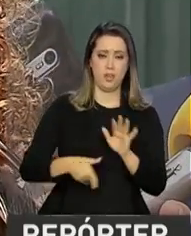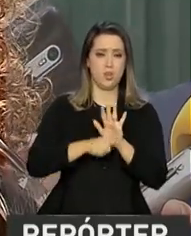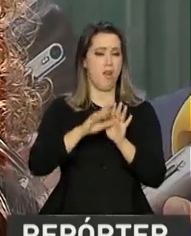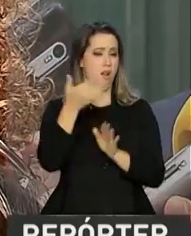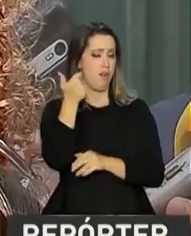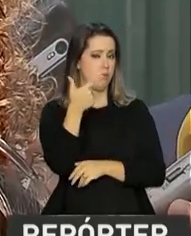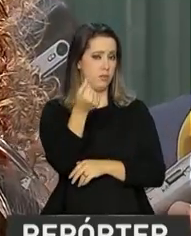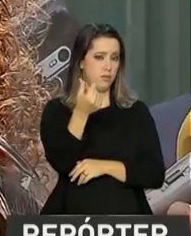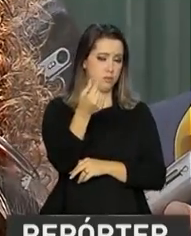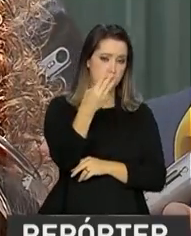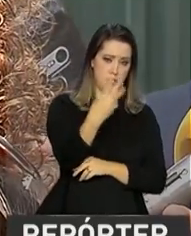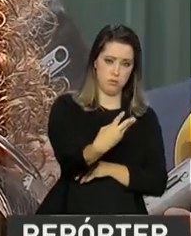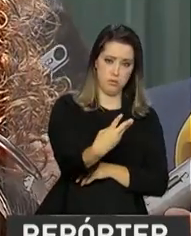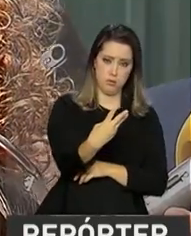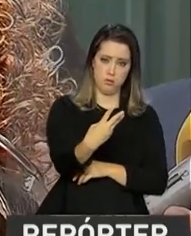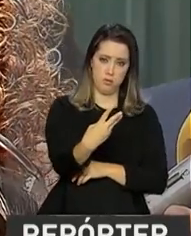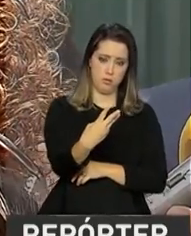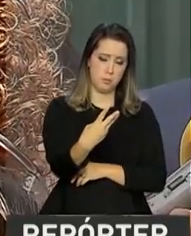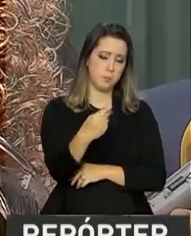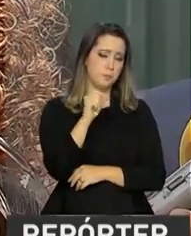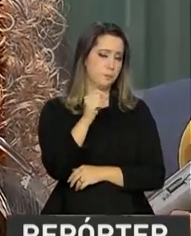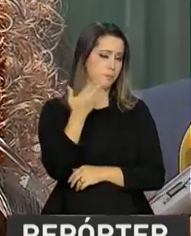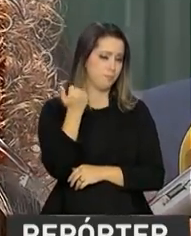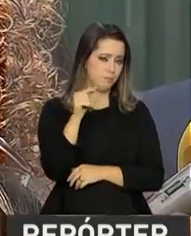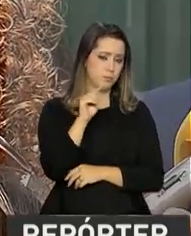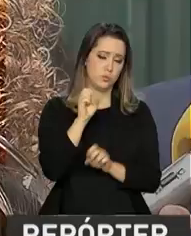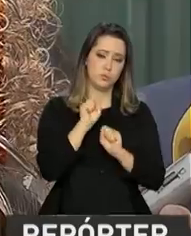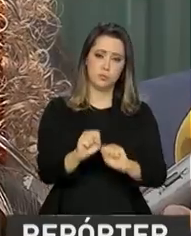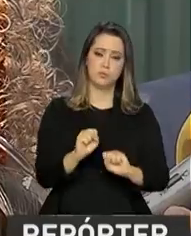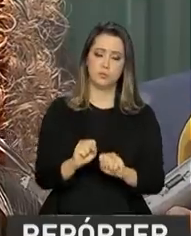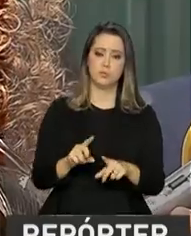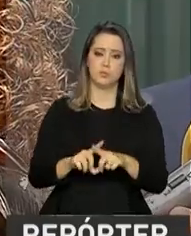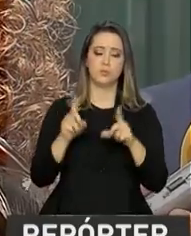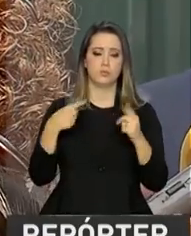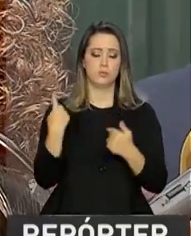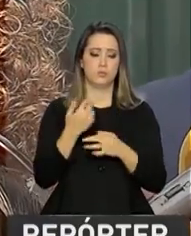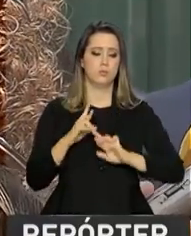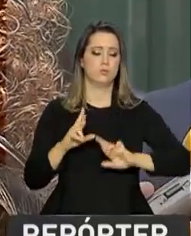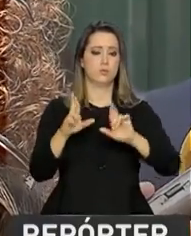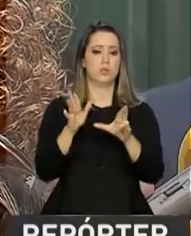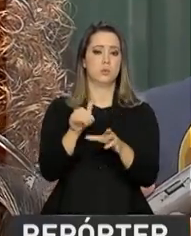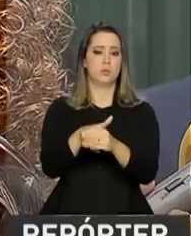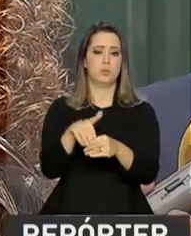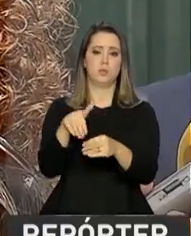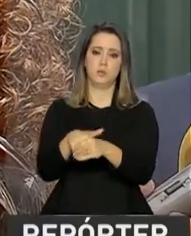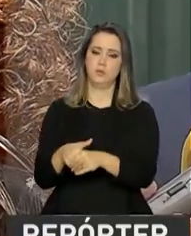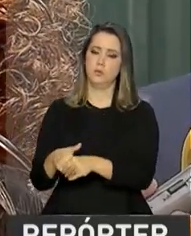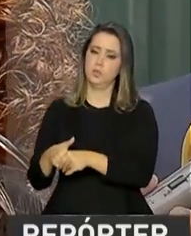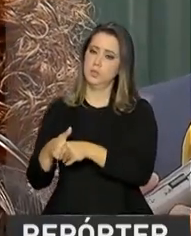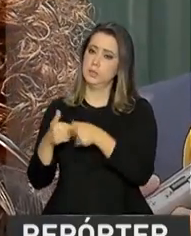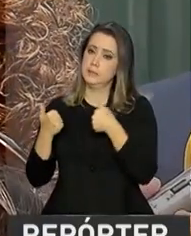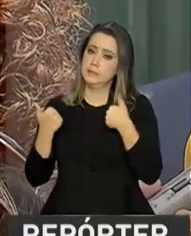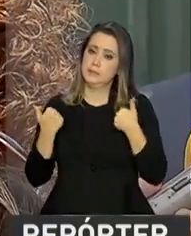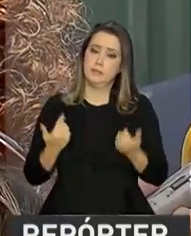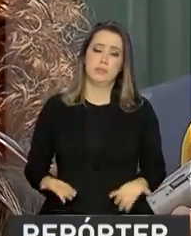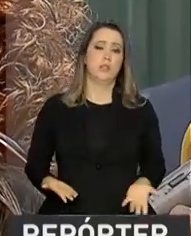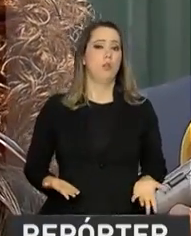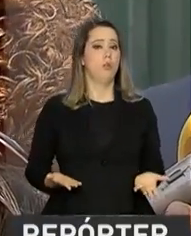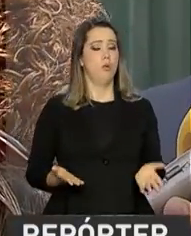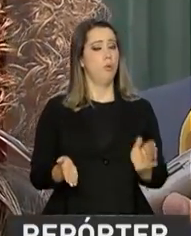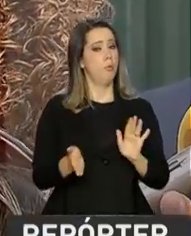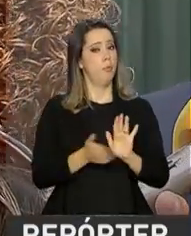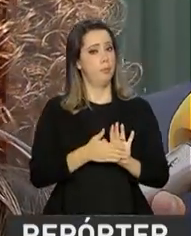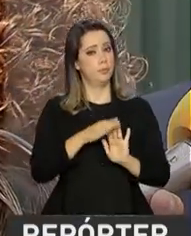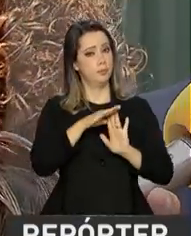anteriores que adentraram o serviço público antes de 2003? Podemos, estamos esperando votos. Então, o